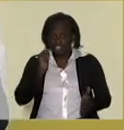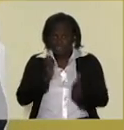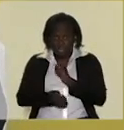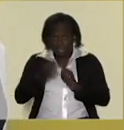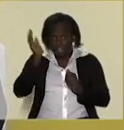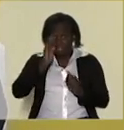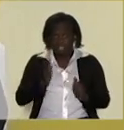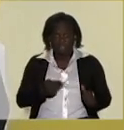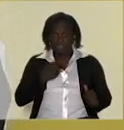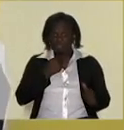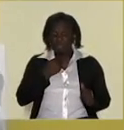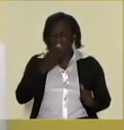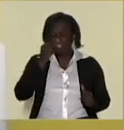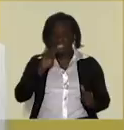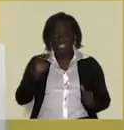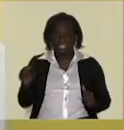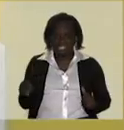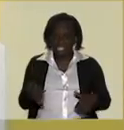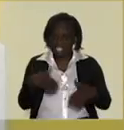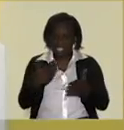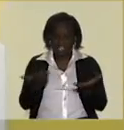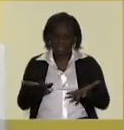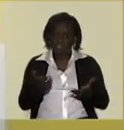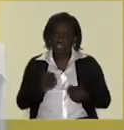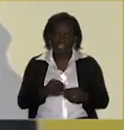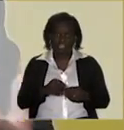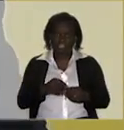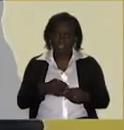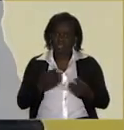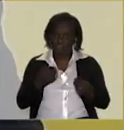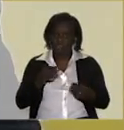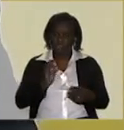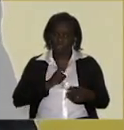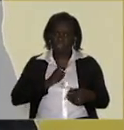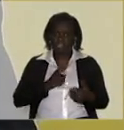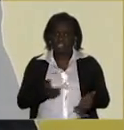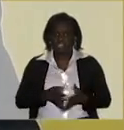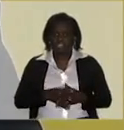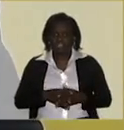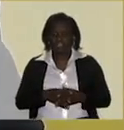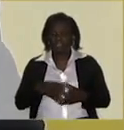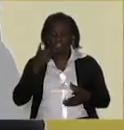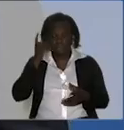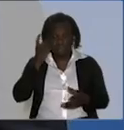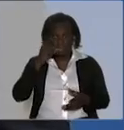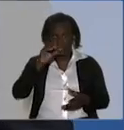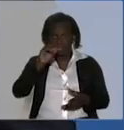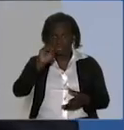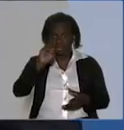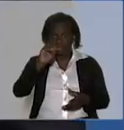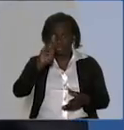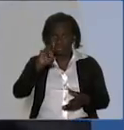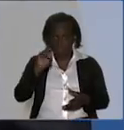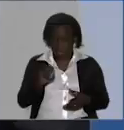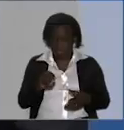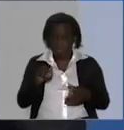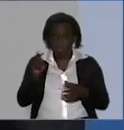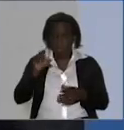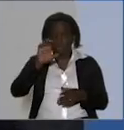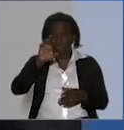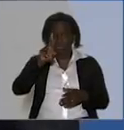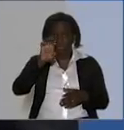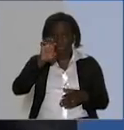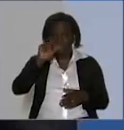O futebol brasileiro não pode ser tratado da maneira como estão tratando. É muita covardia. Deputado Carlos Roberto Osório, o CREA,